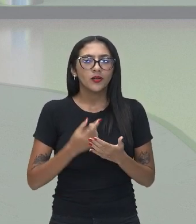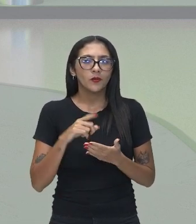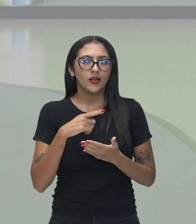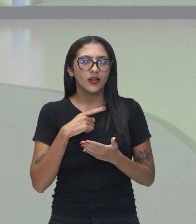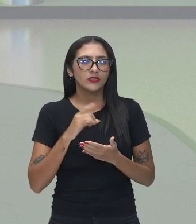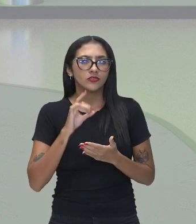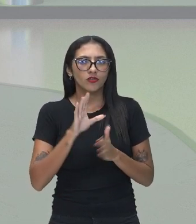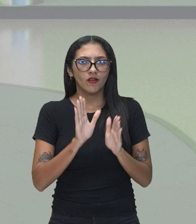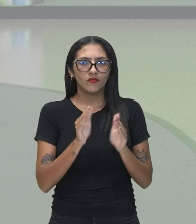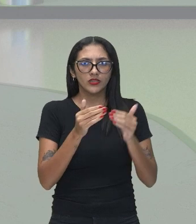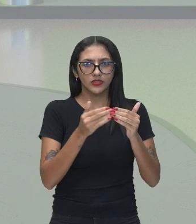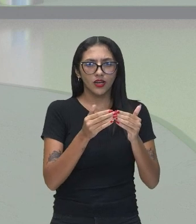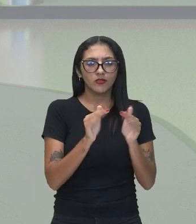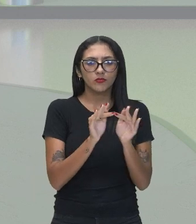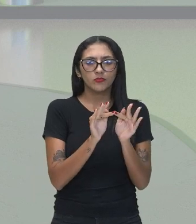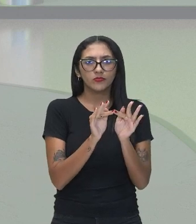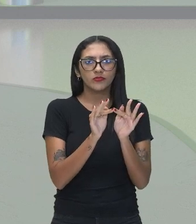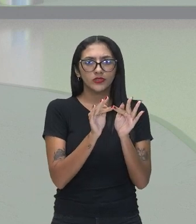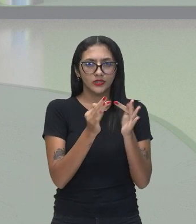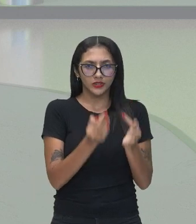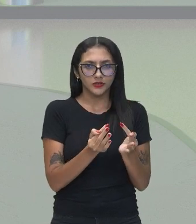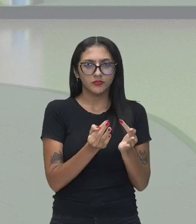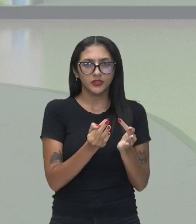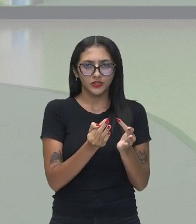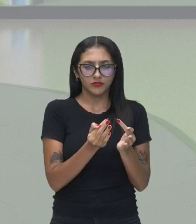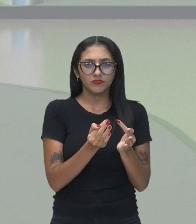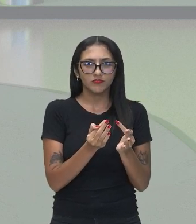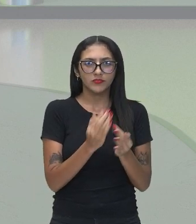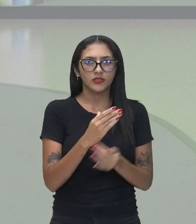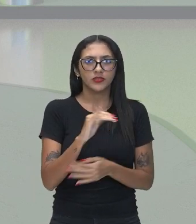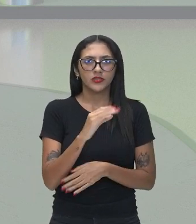somente com ligação simples, ela vai ser uma cadeia cíclica,